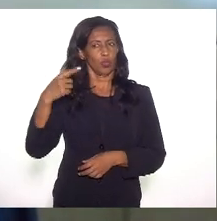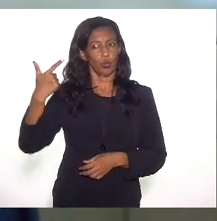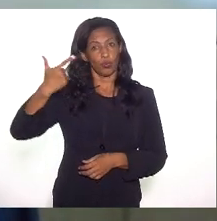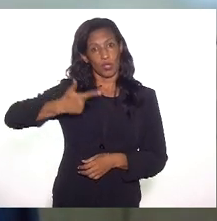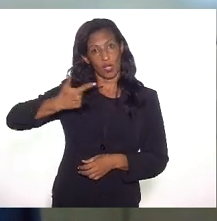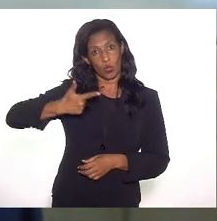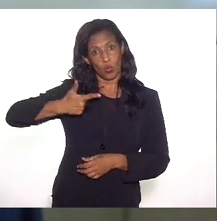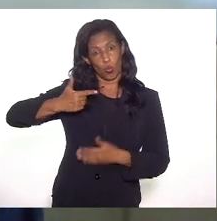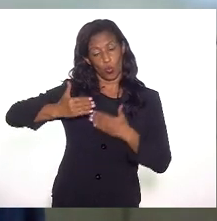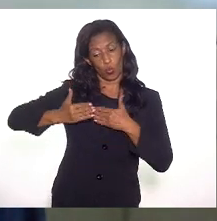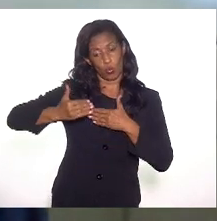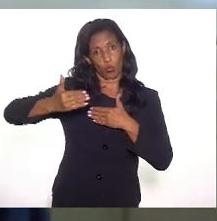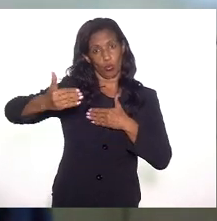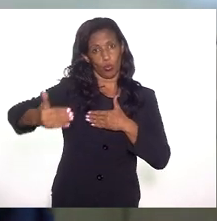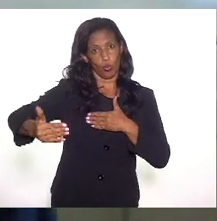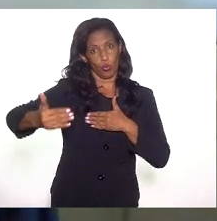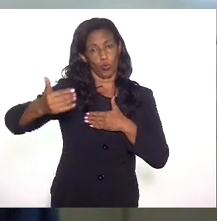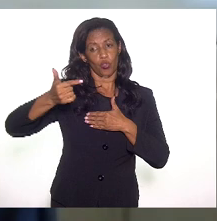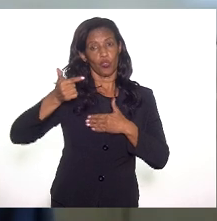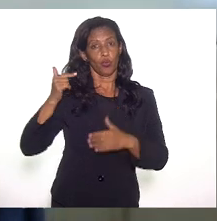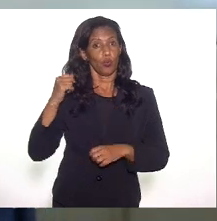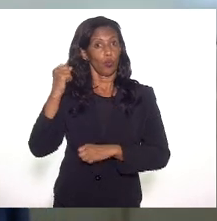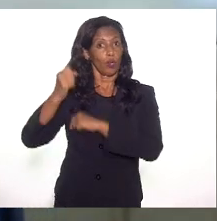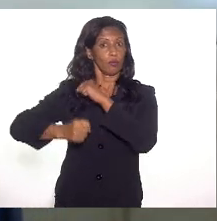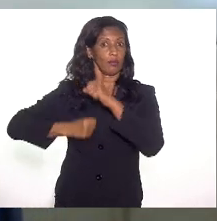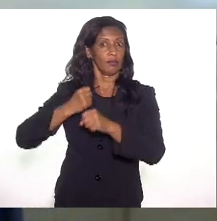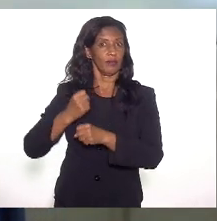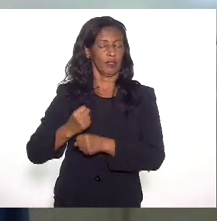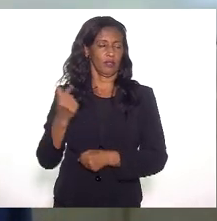segundo semestre de 2022.